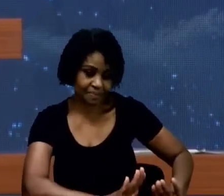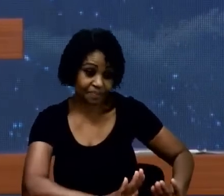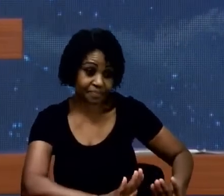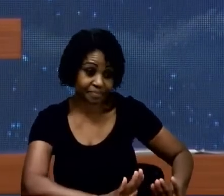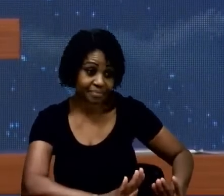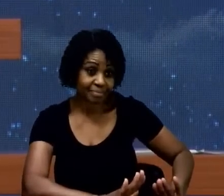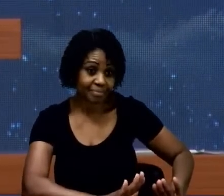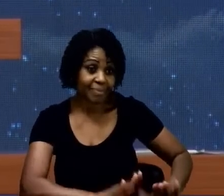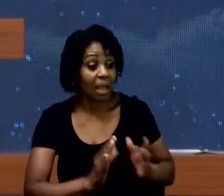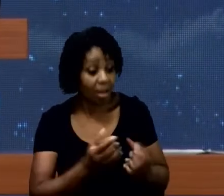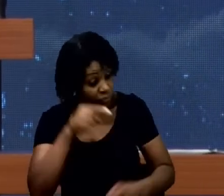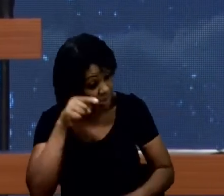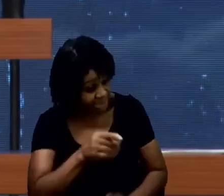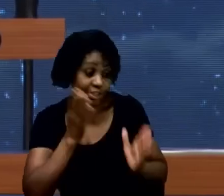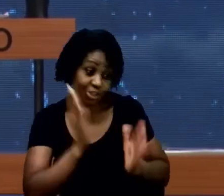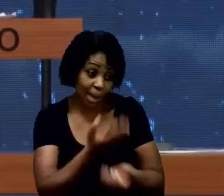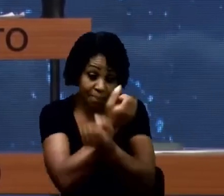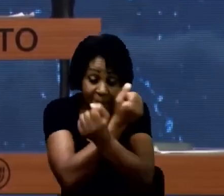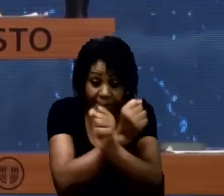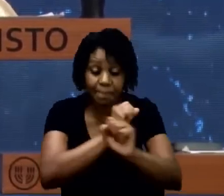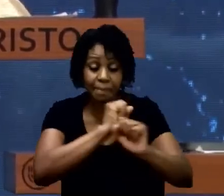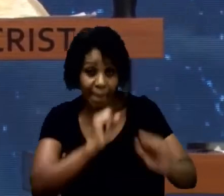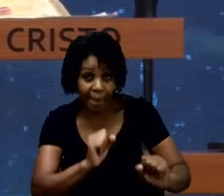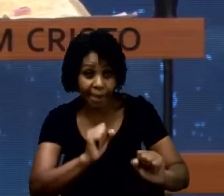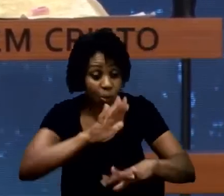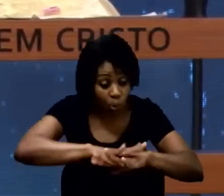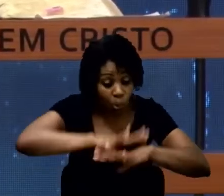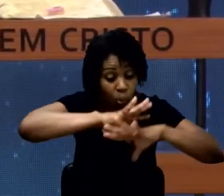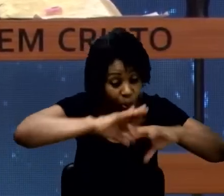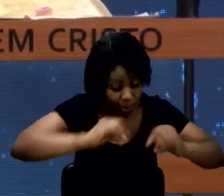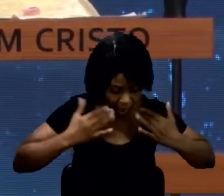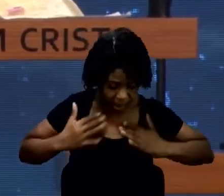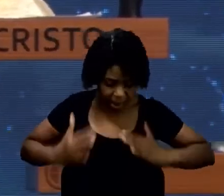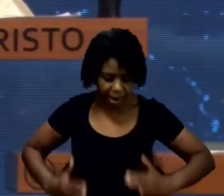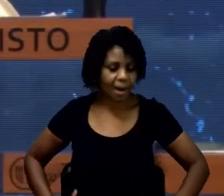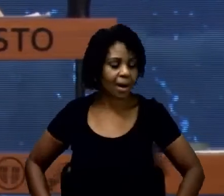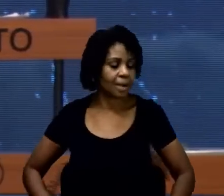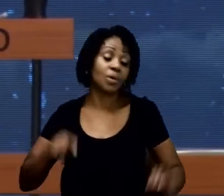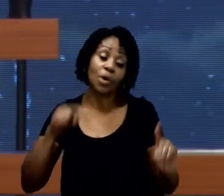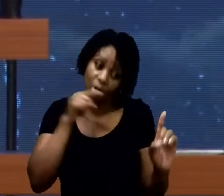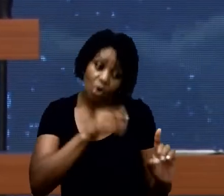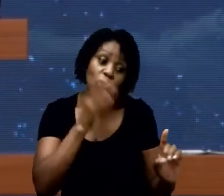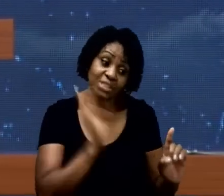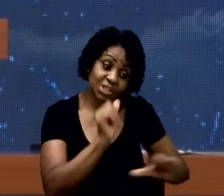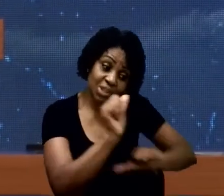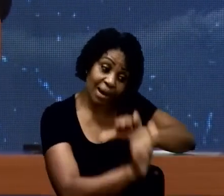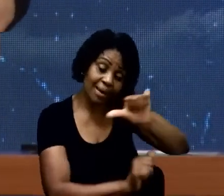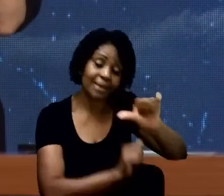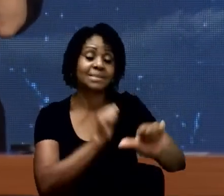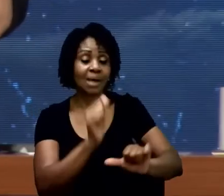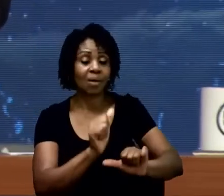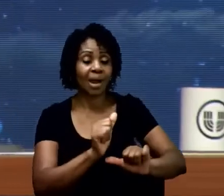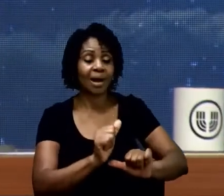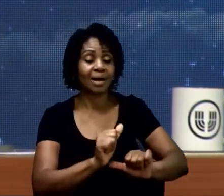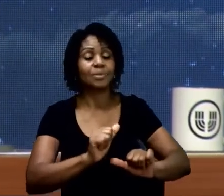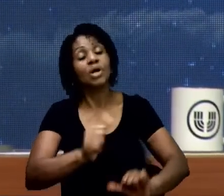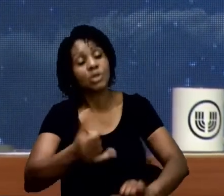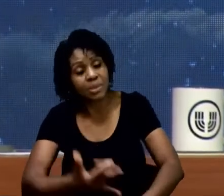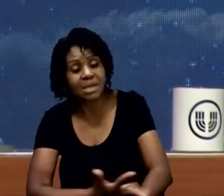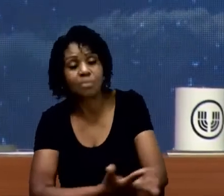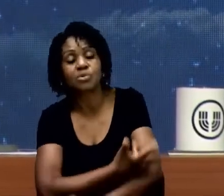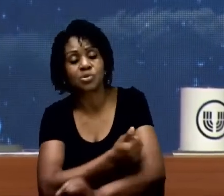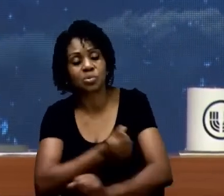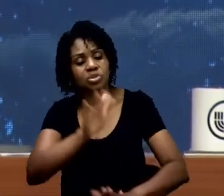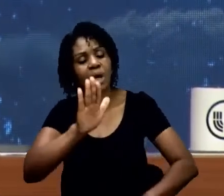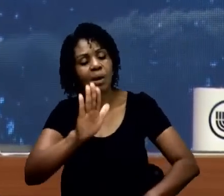Olha. Ele foi liberto. Ele foi curado fisicamente. Ele foi restaurado emocionalmente. Estava